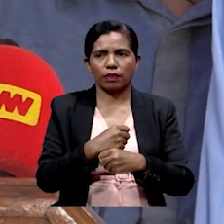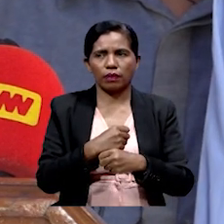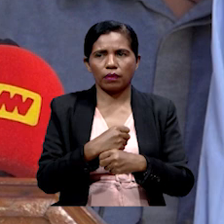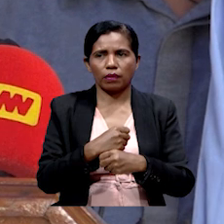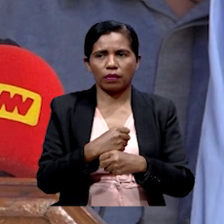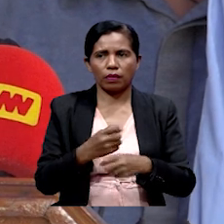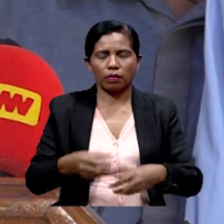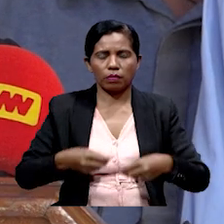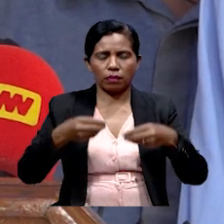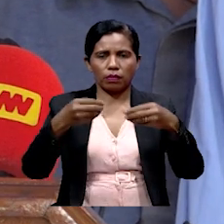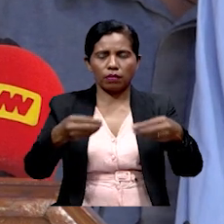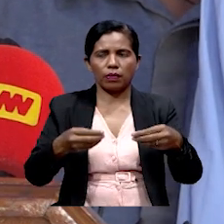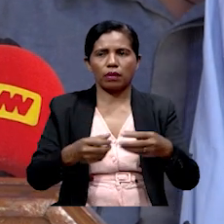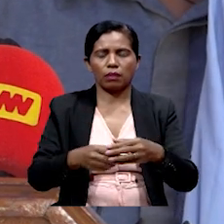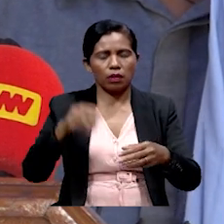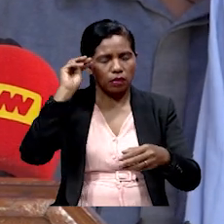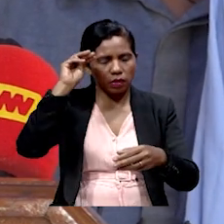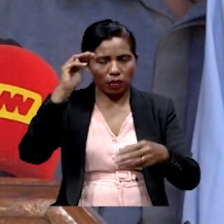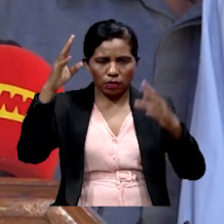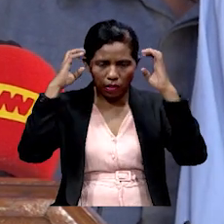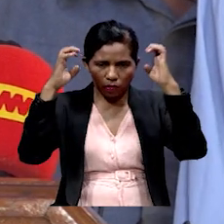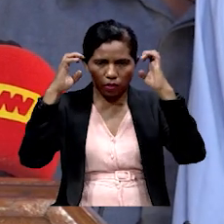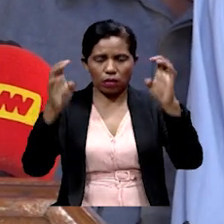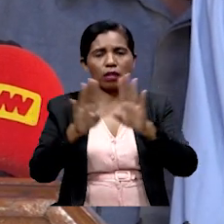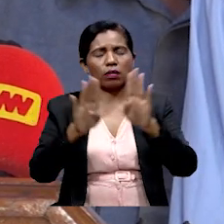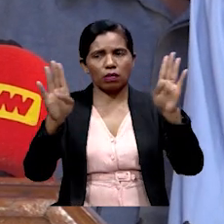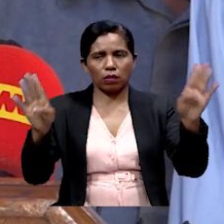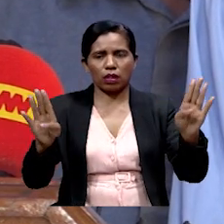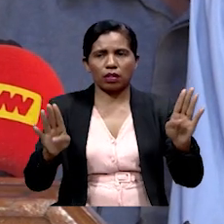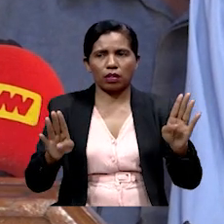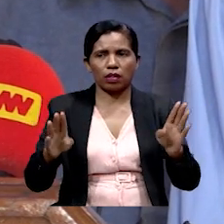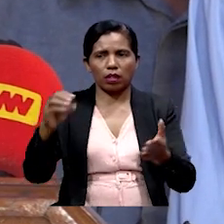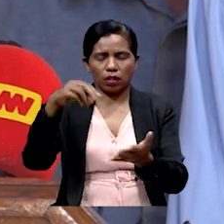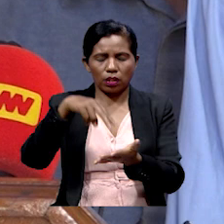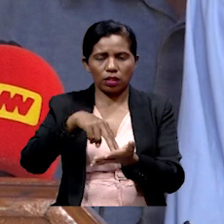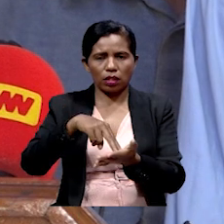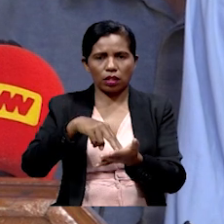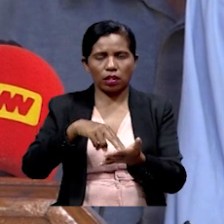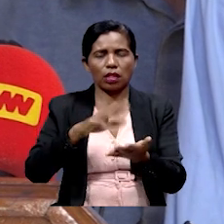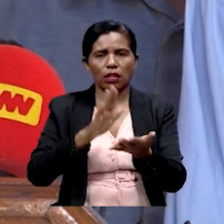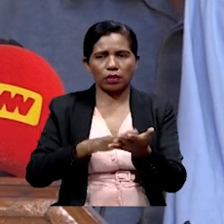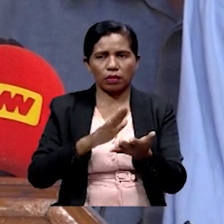bele fo parese ruma ba iha Ministeru Edukasaun para tu establesetan